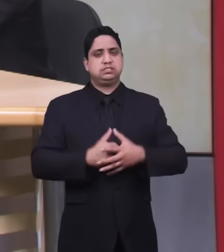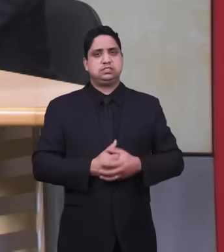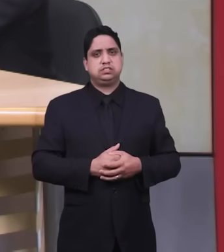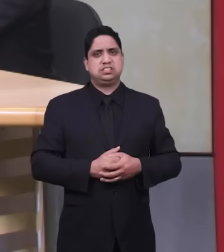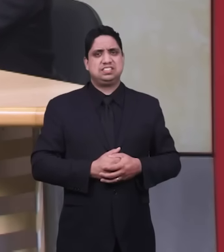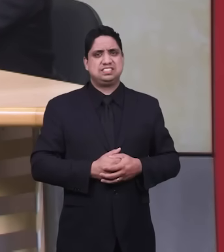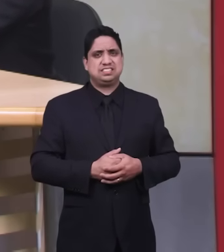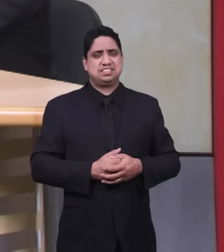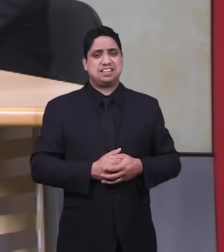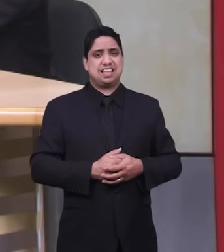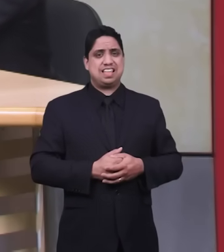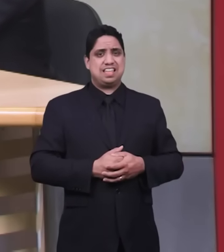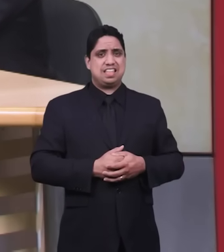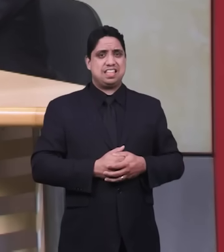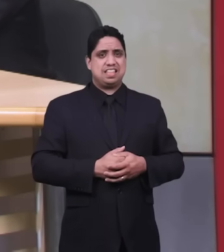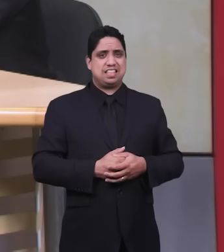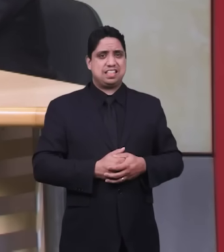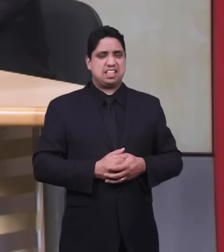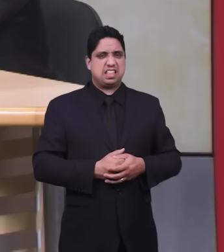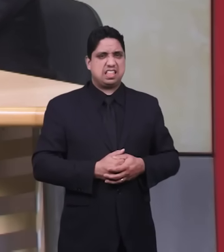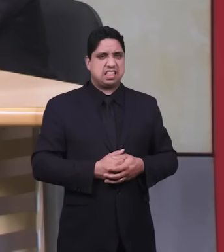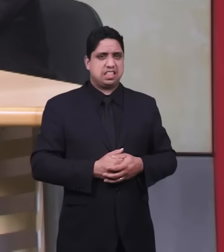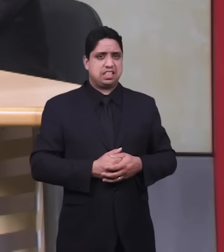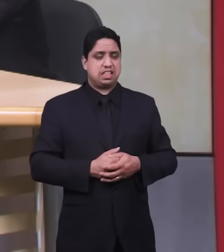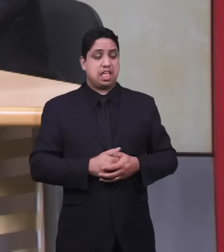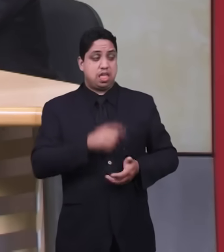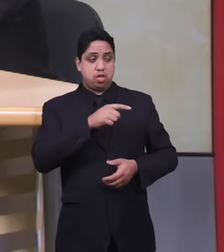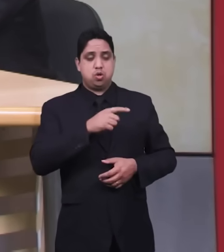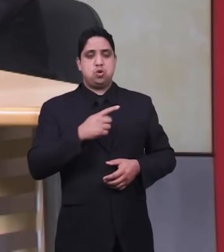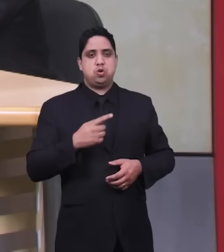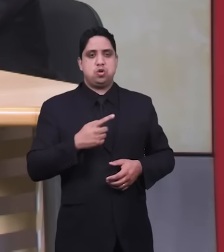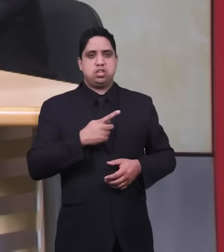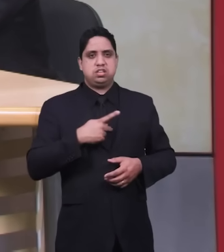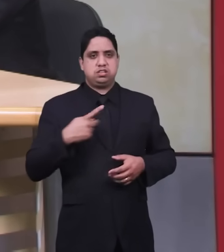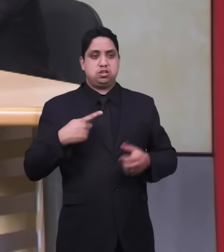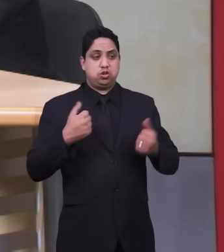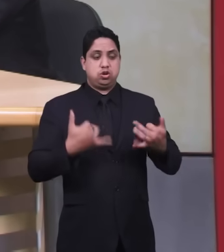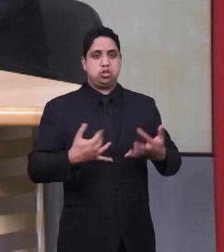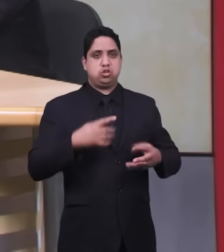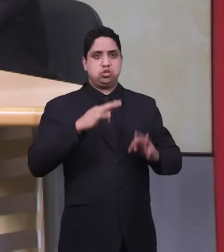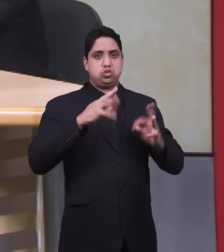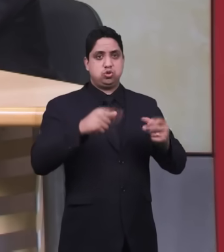outro. Wallace, você quer ver uma coisa? Não, pode continuar. Só uma colocação, ele falando